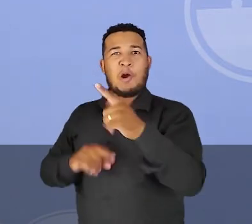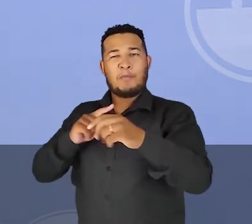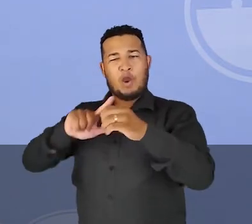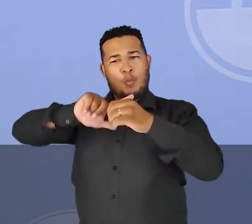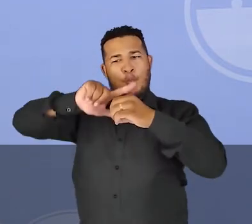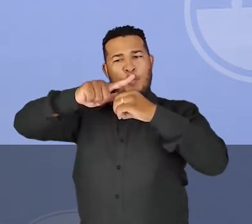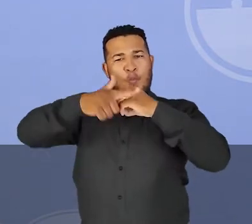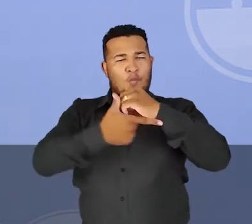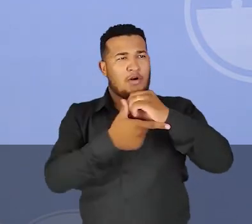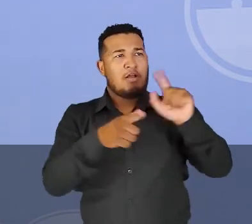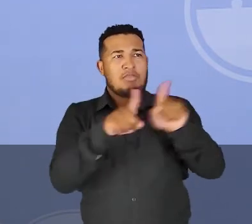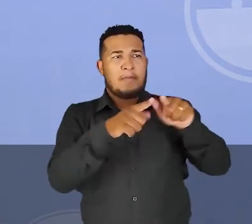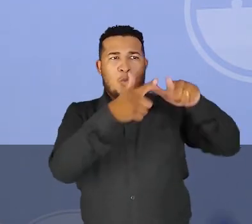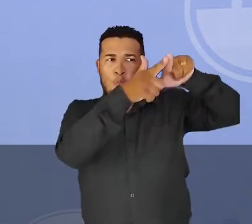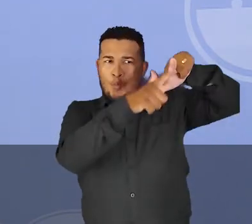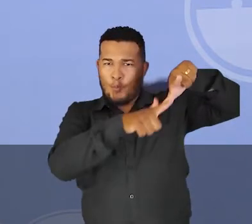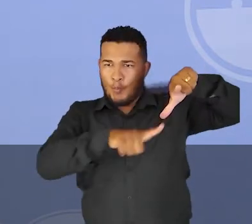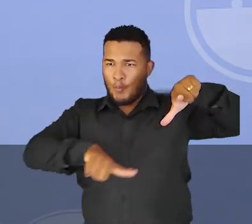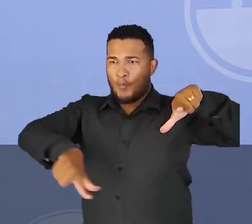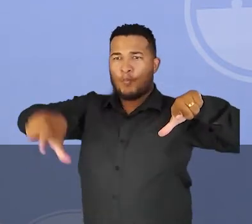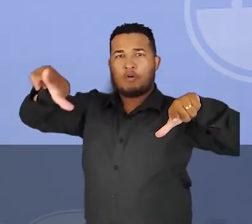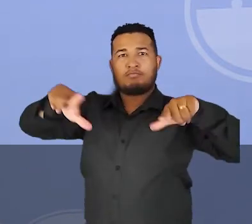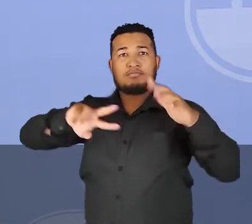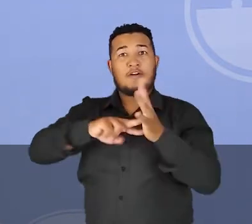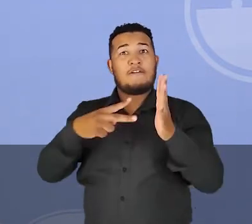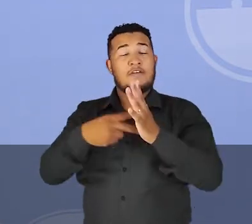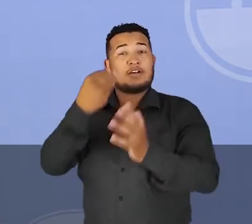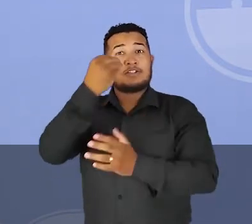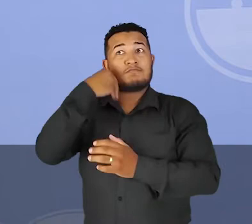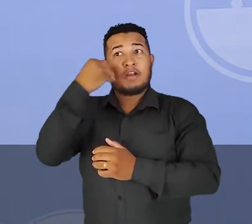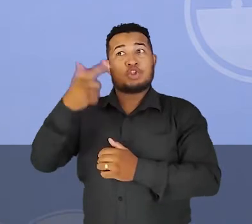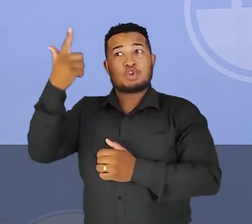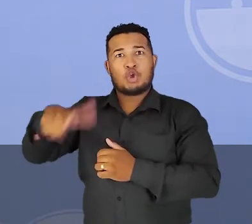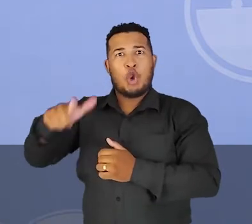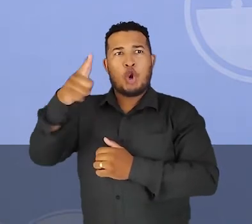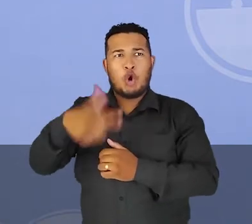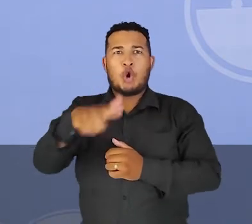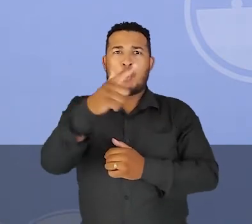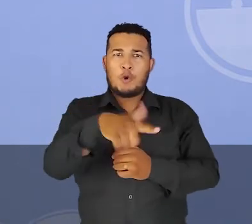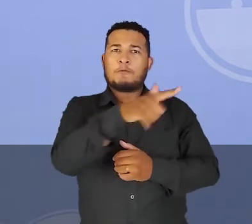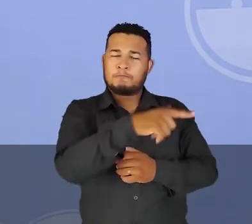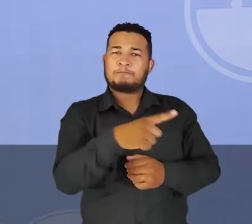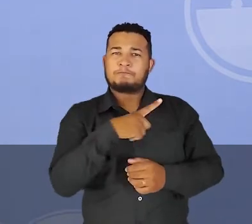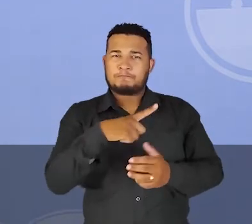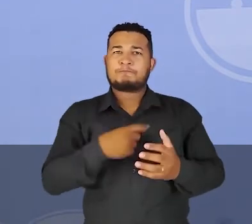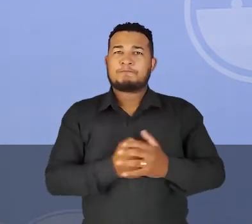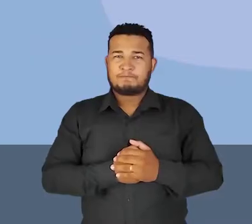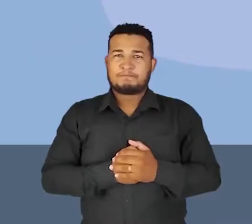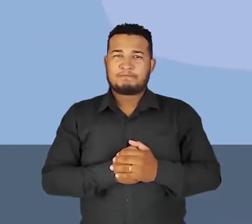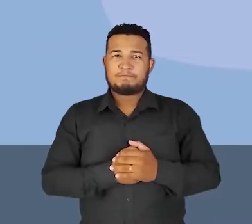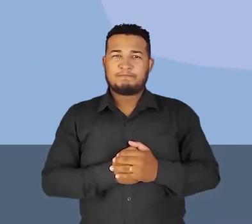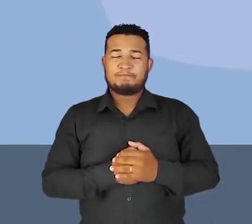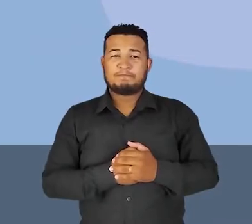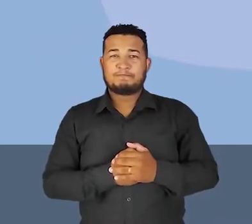sido abandonada. Ele repetiu essa experiência algumas outras vezes. Vamos olhar